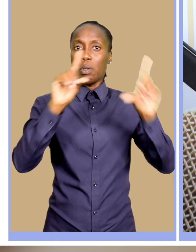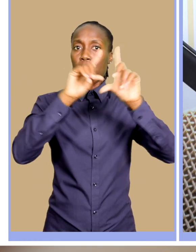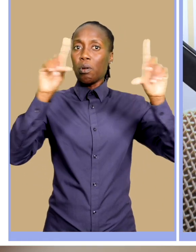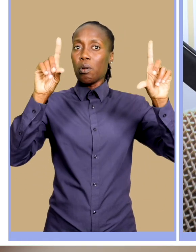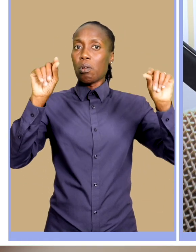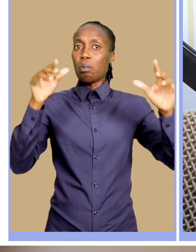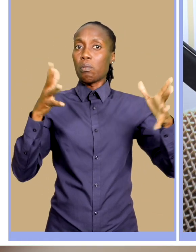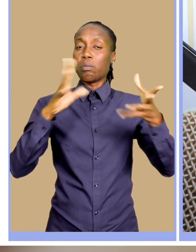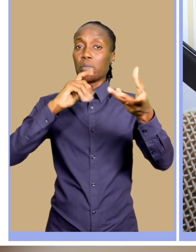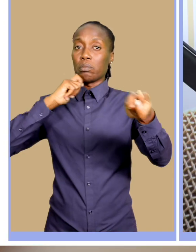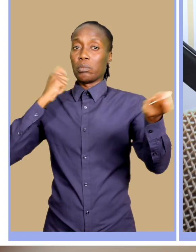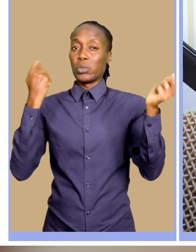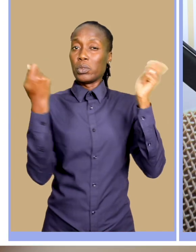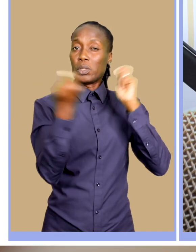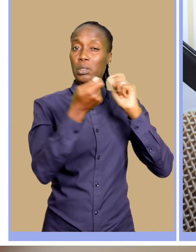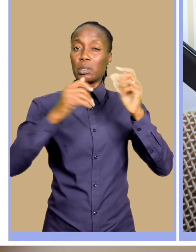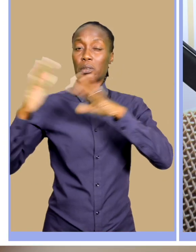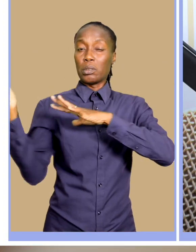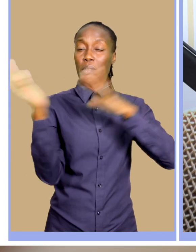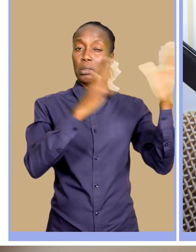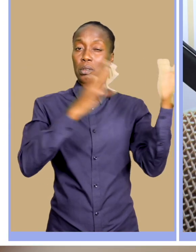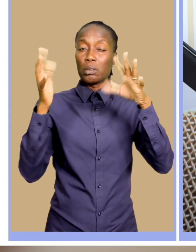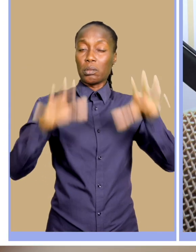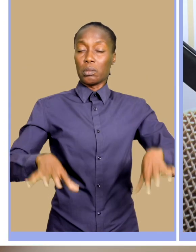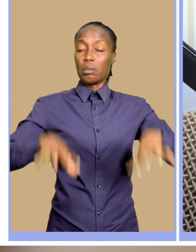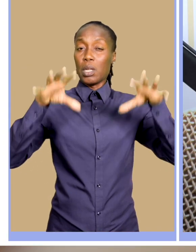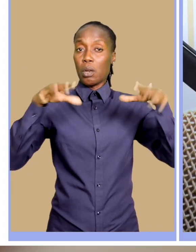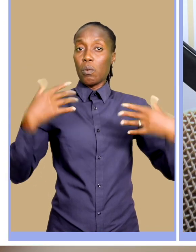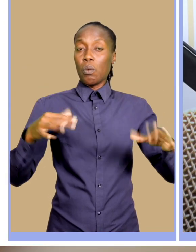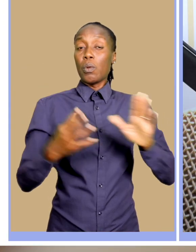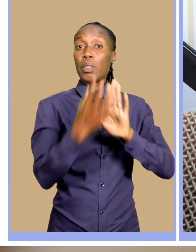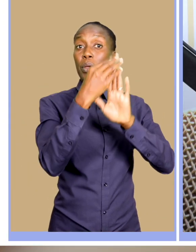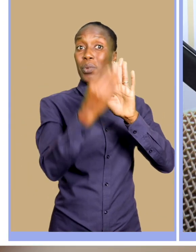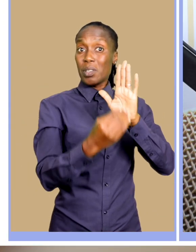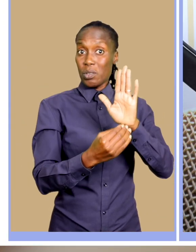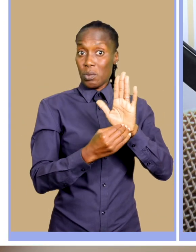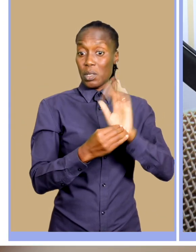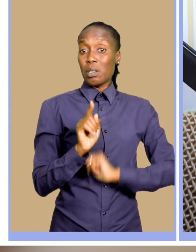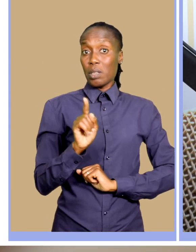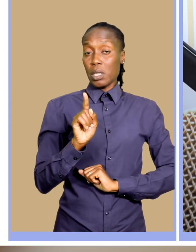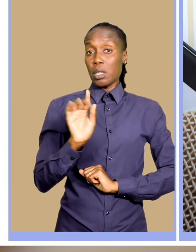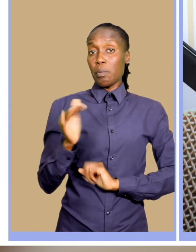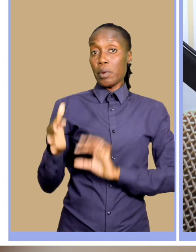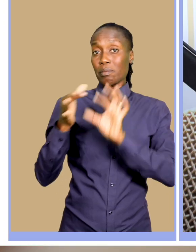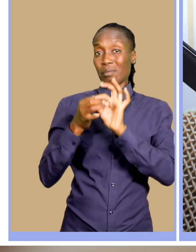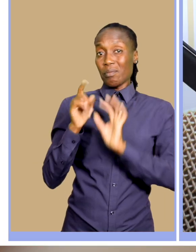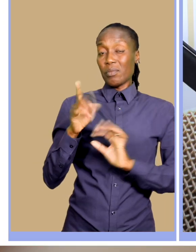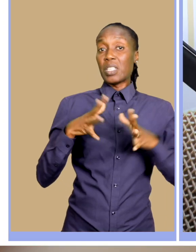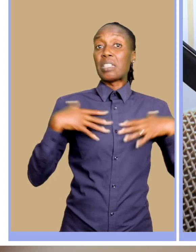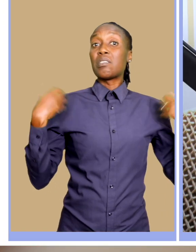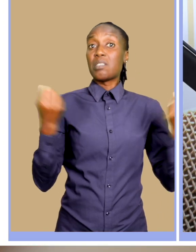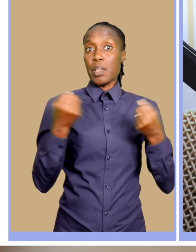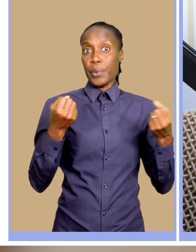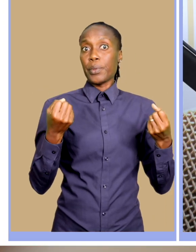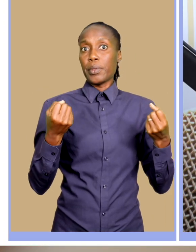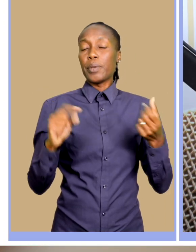impactar o setor de saúde. Então, nessa altura, achamos importante, em primeiro lugar, criar a consciência. E